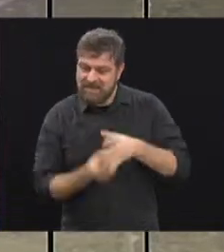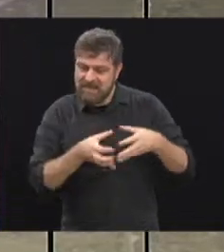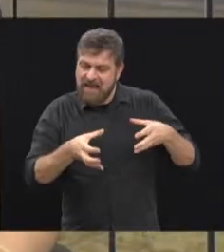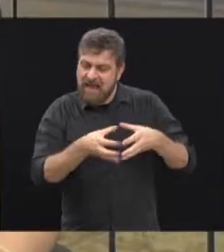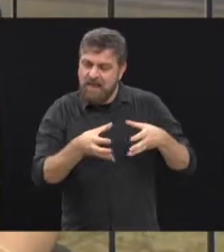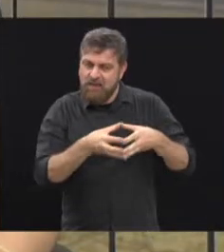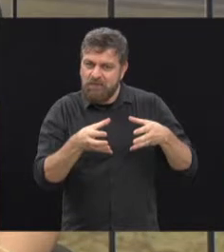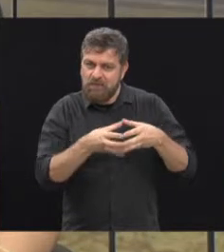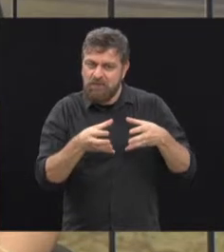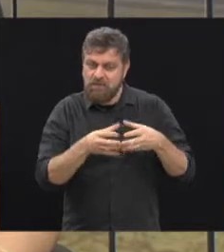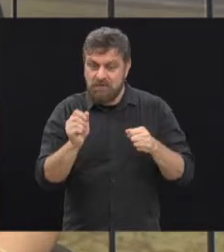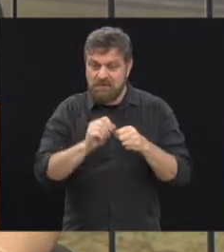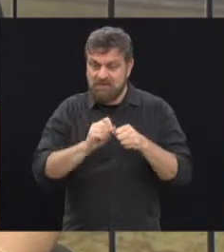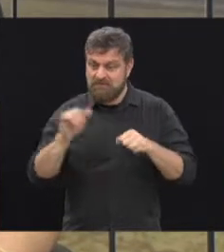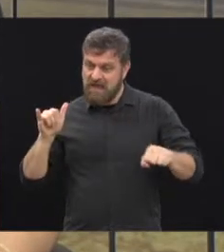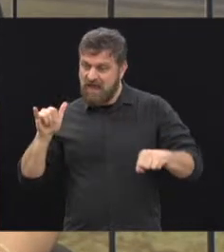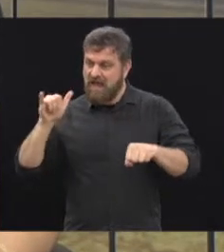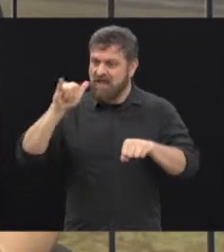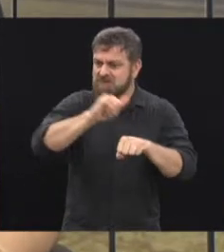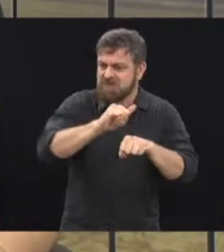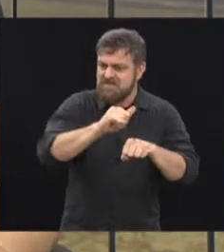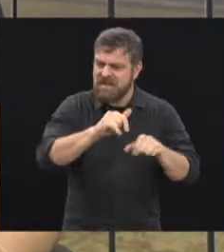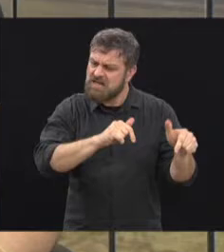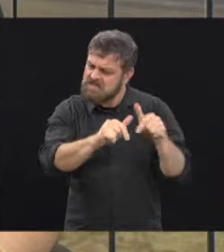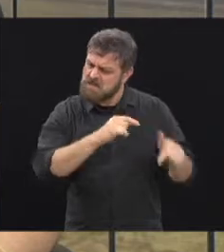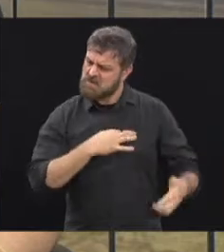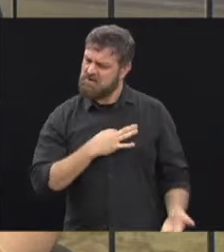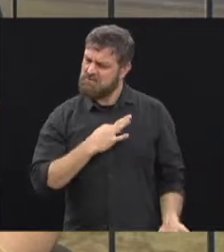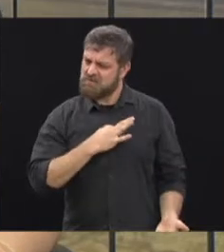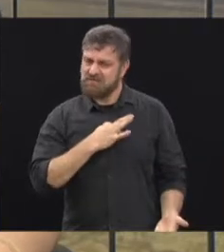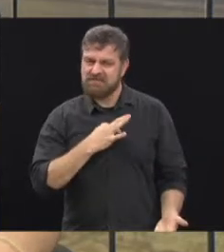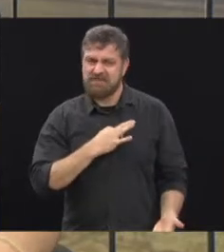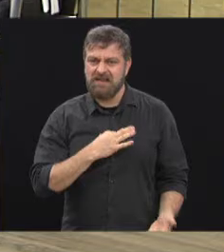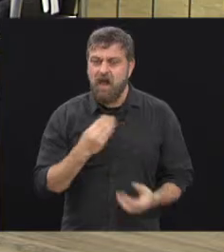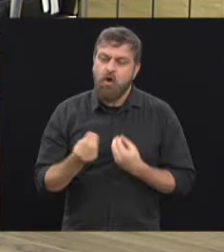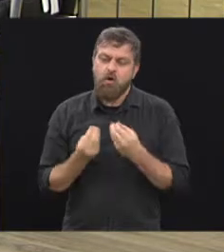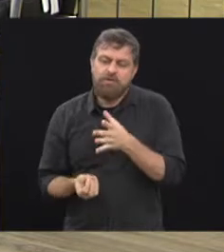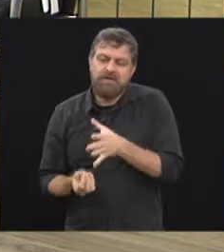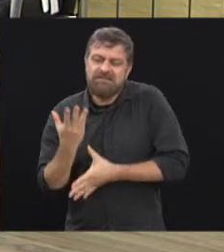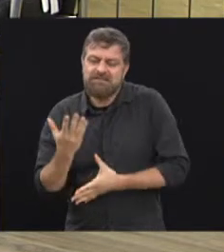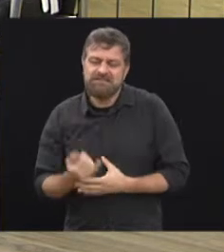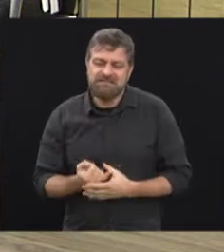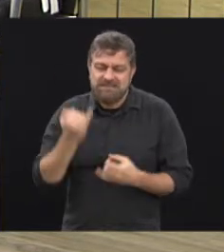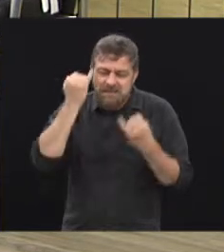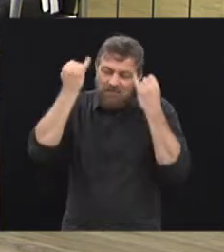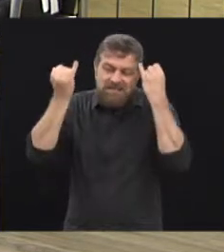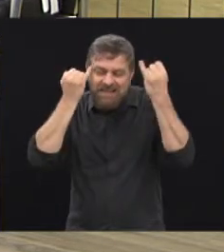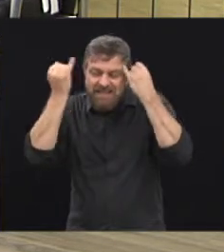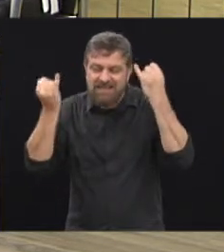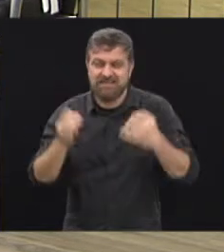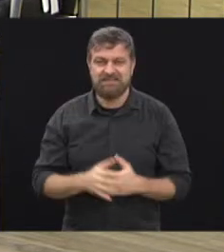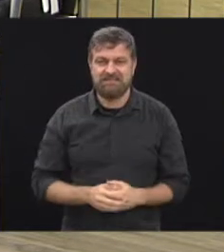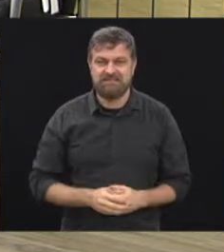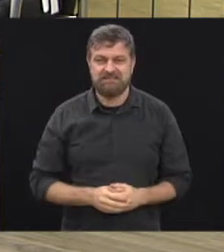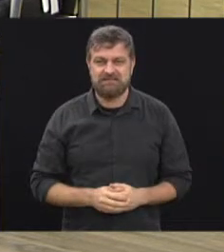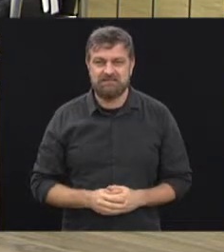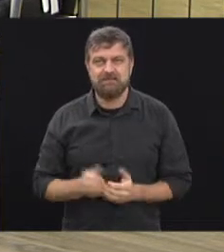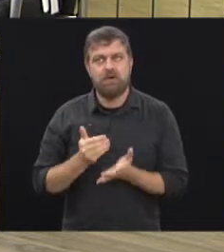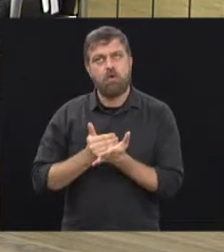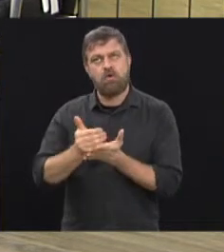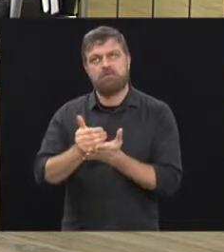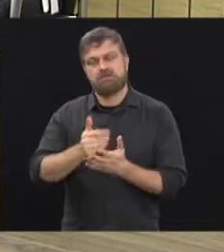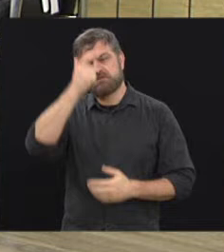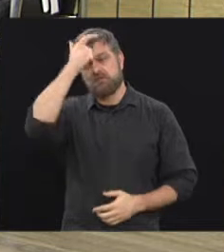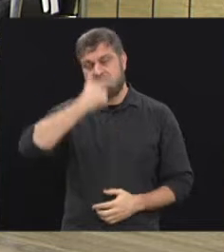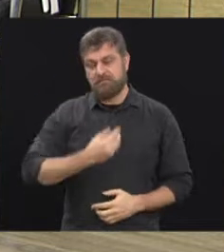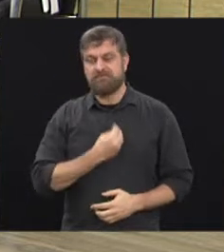Rapori, de onde surgiu essa vontade de compartilhar essas histórias e essas experiências que você teve. Tudo começou com